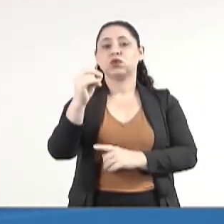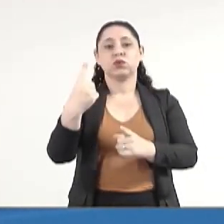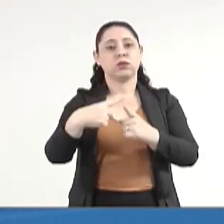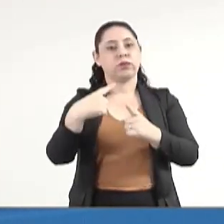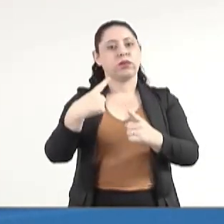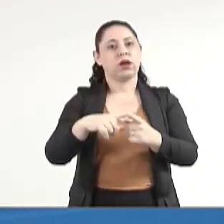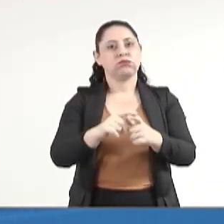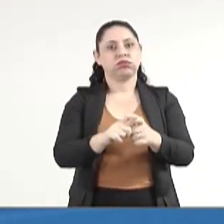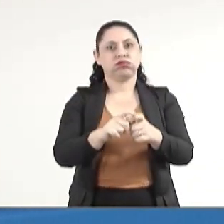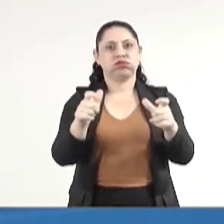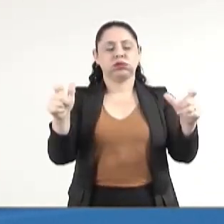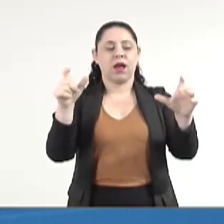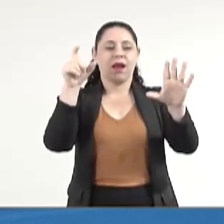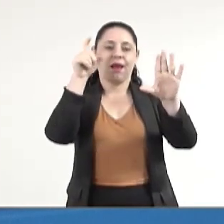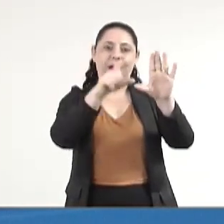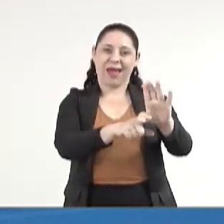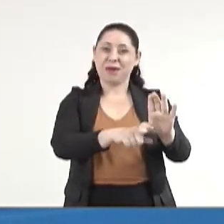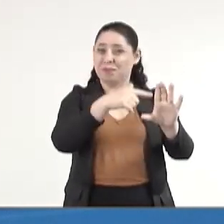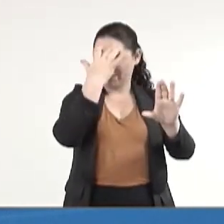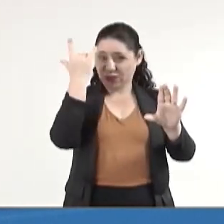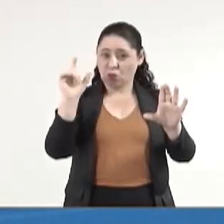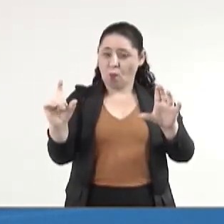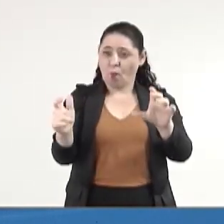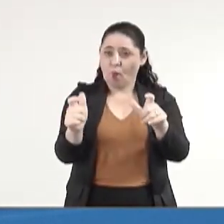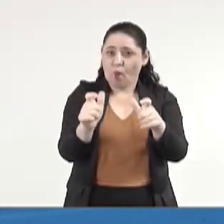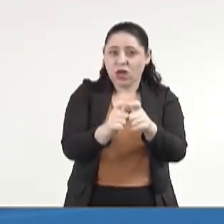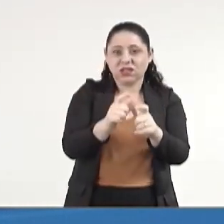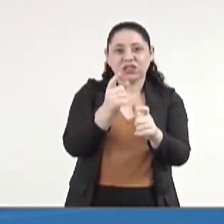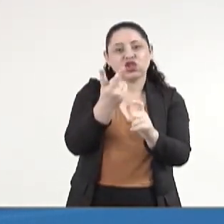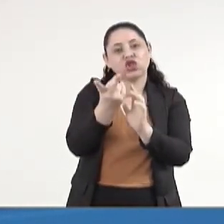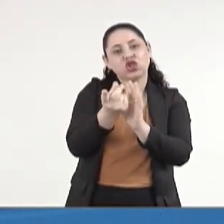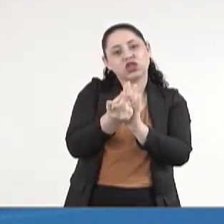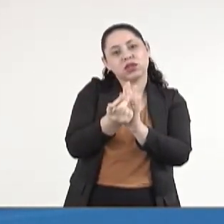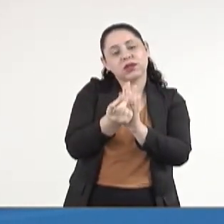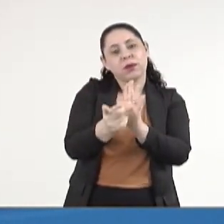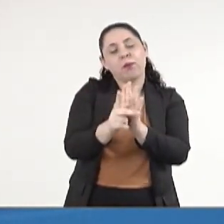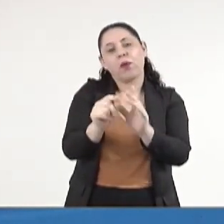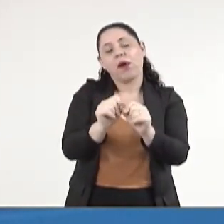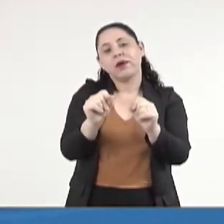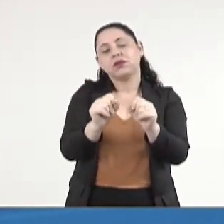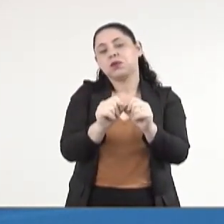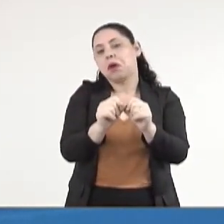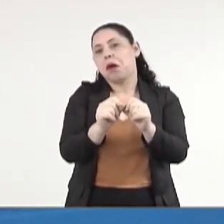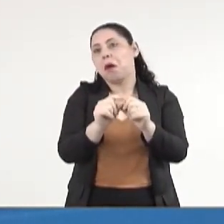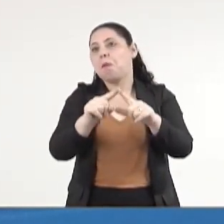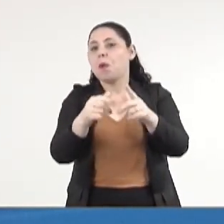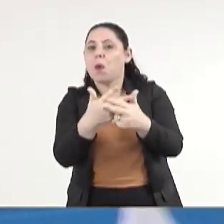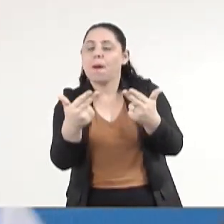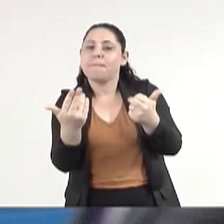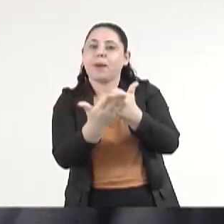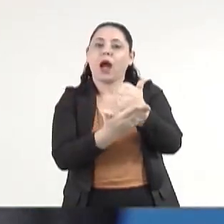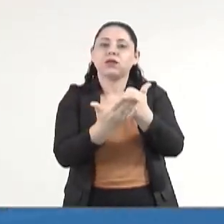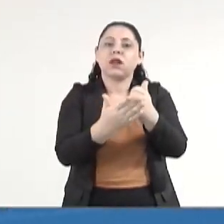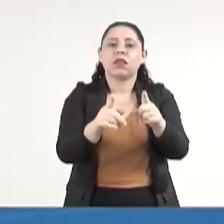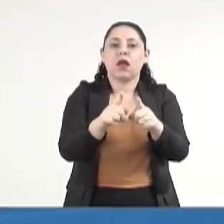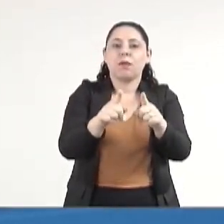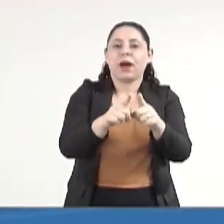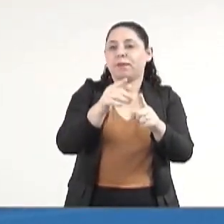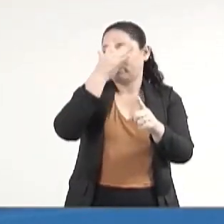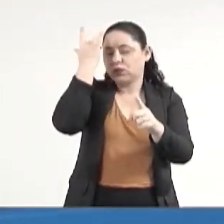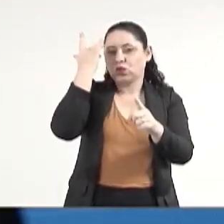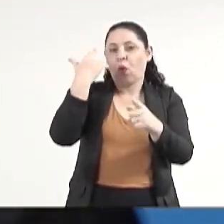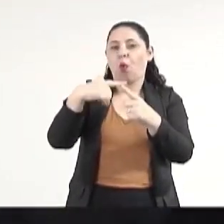porque causaram um aumento de endividamento e diminuição de recursos para itens básicos ao